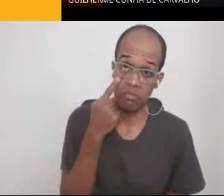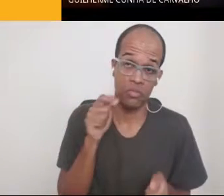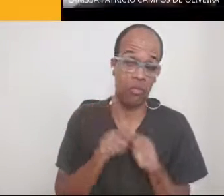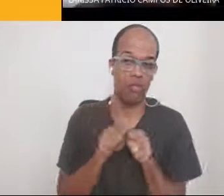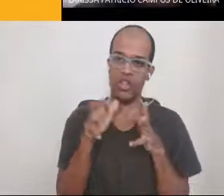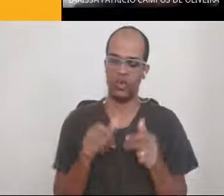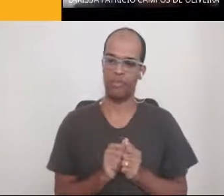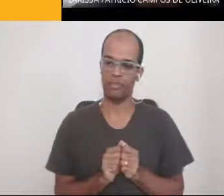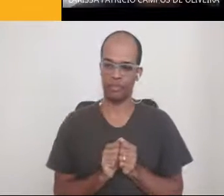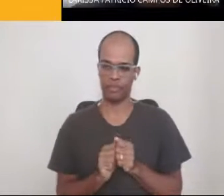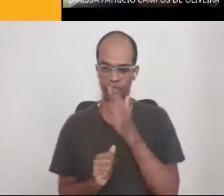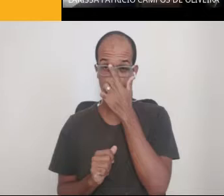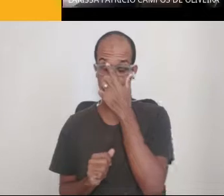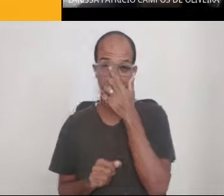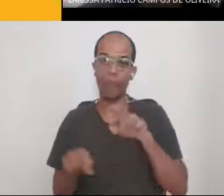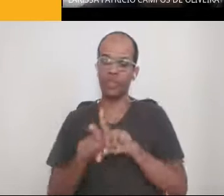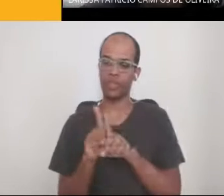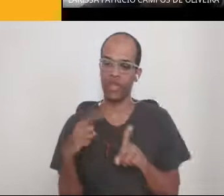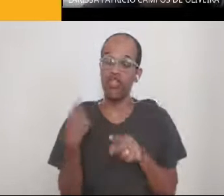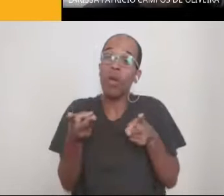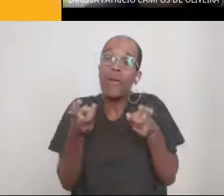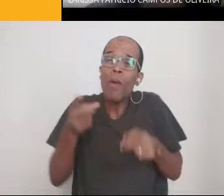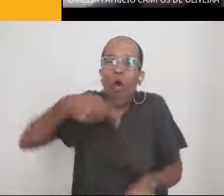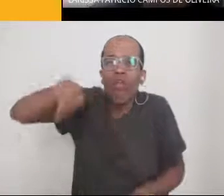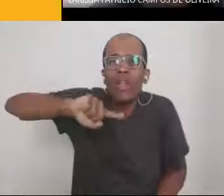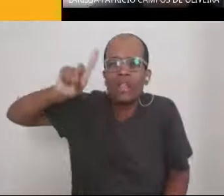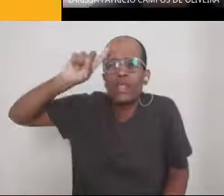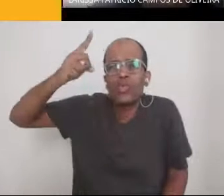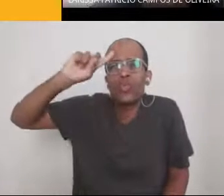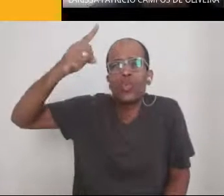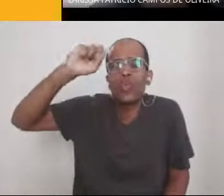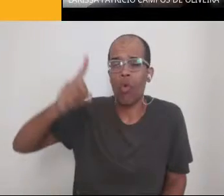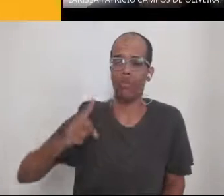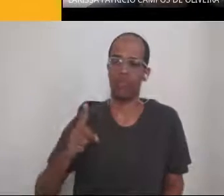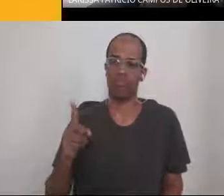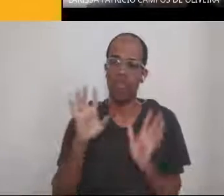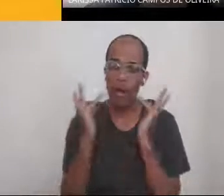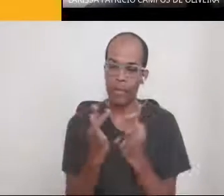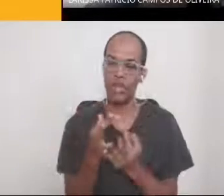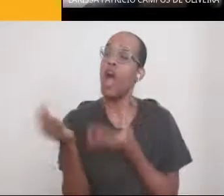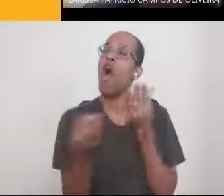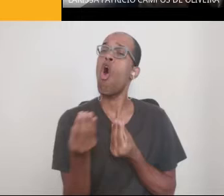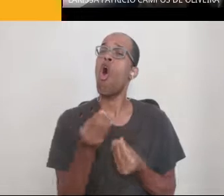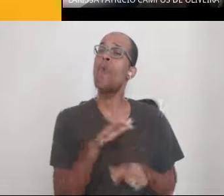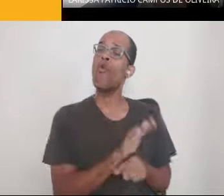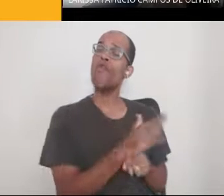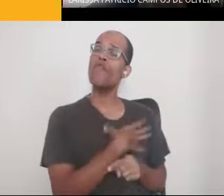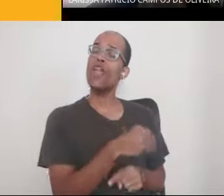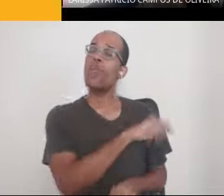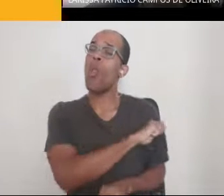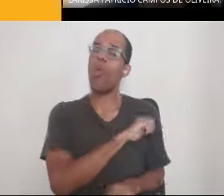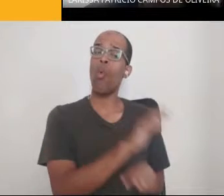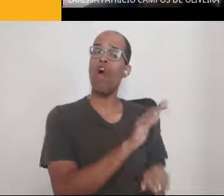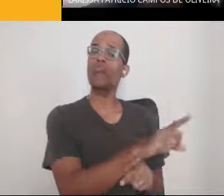Que é pior de tudo, né? E a gente também tem percebido muita dúvida, né, de pai, de responsável, como ajudar o filho, né, o